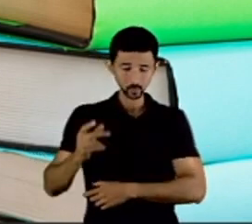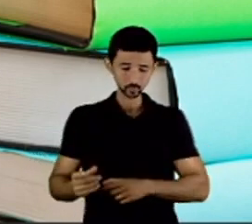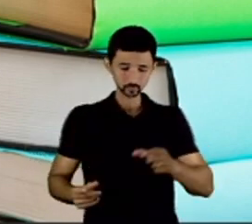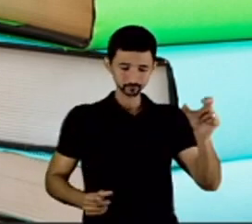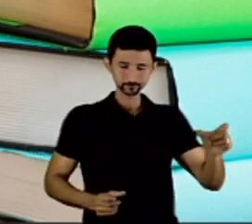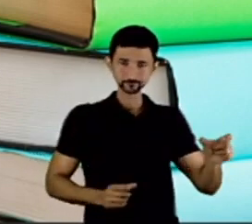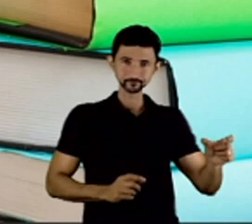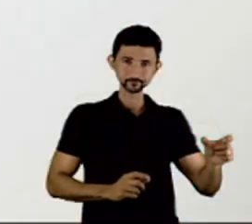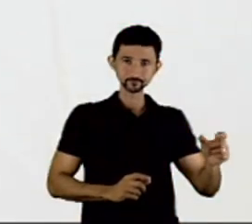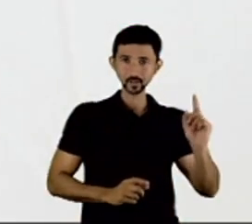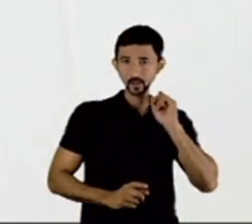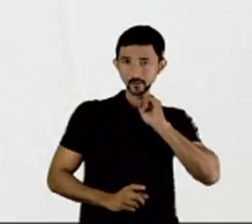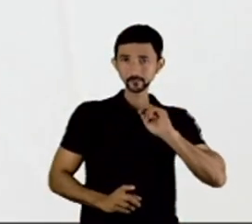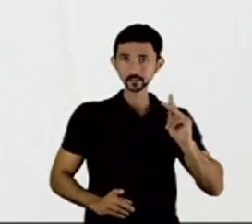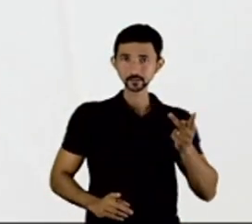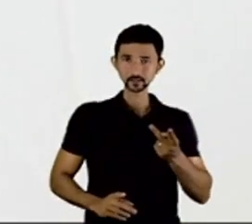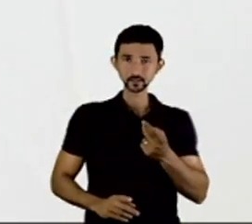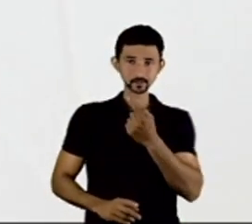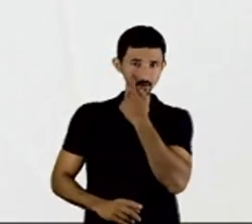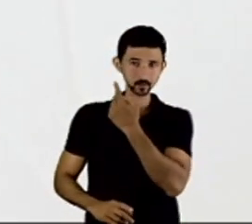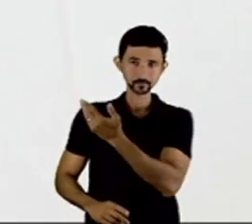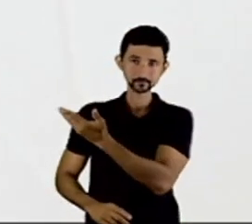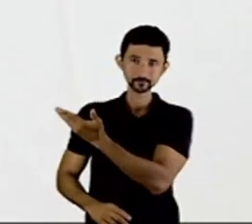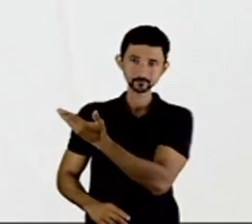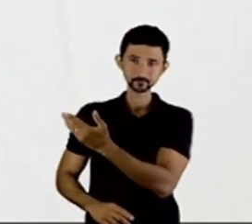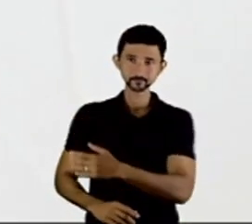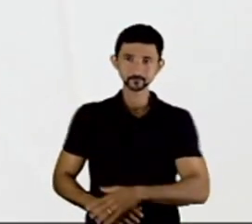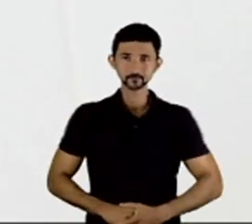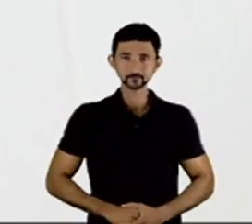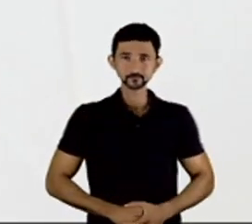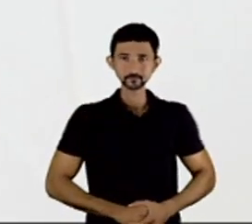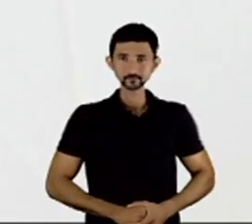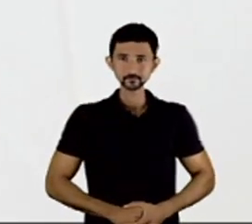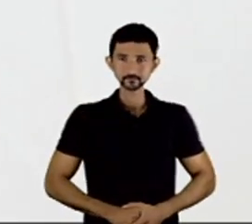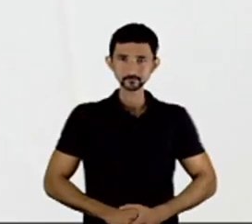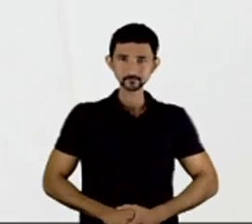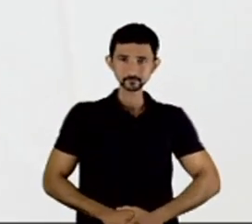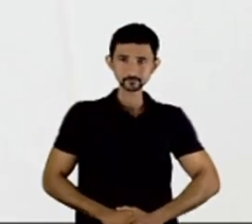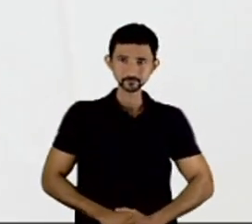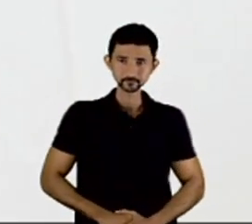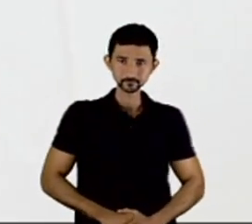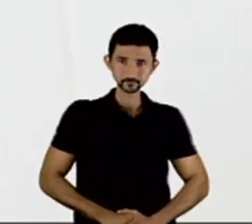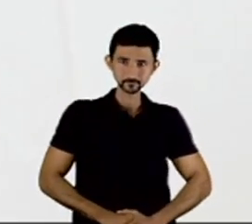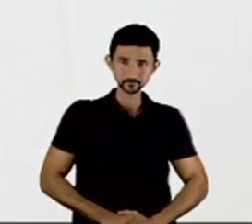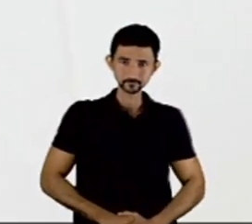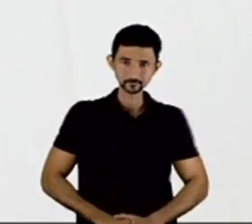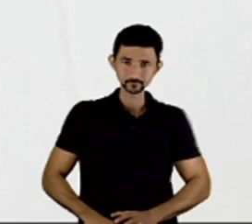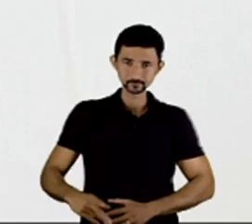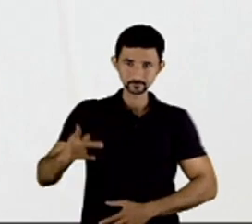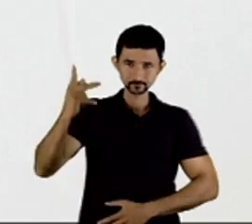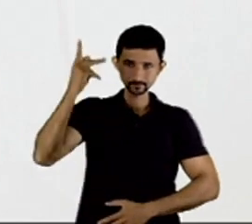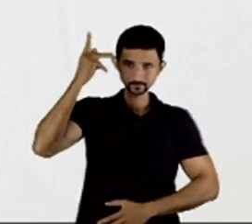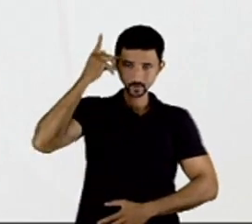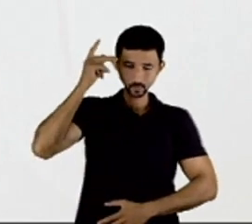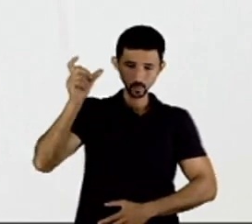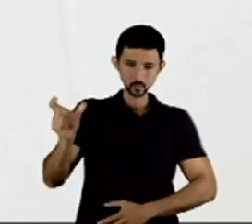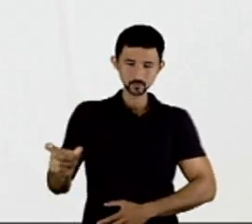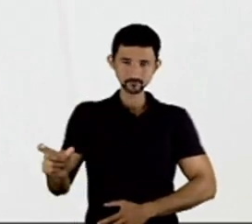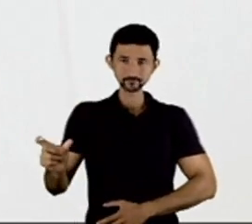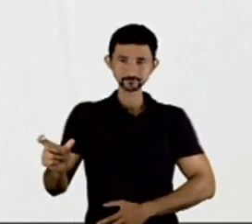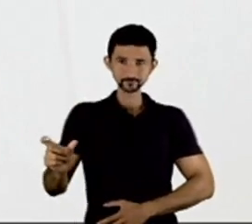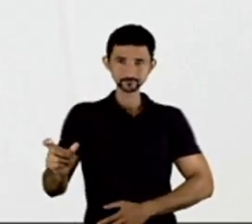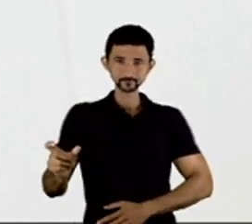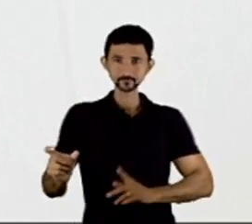está Minas Gerais, tá? Ó, tá São Paulo e Minas. Se vocês perceberem,